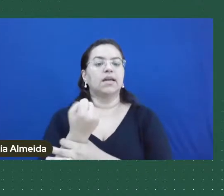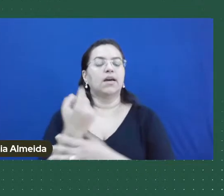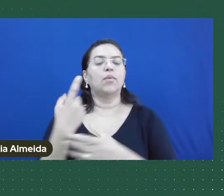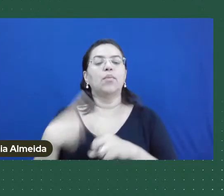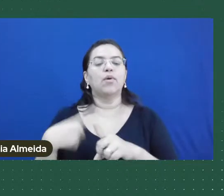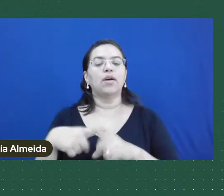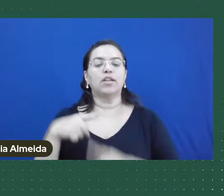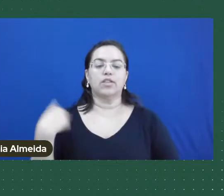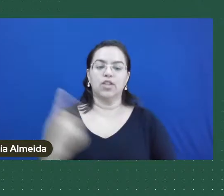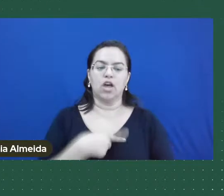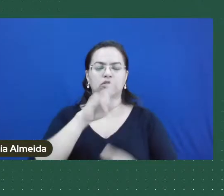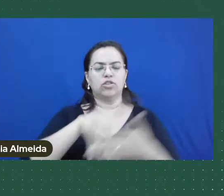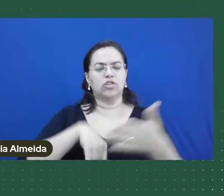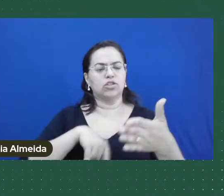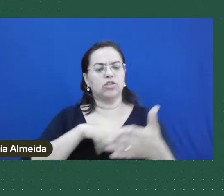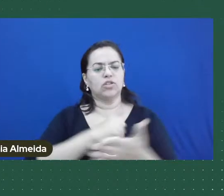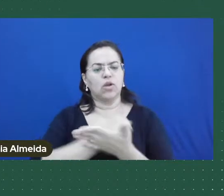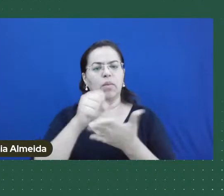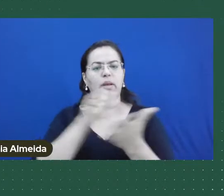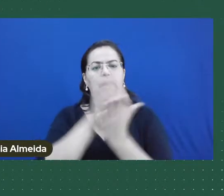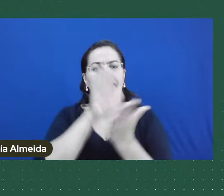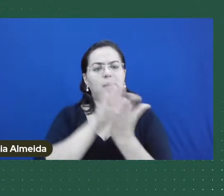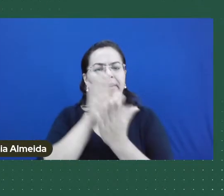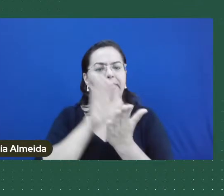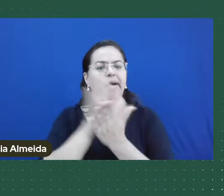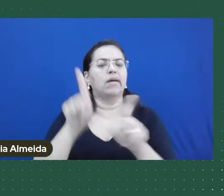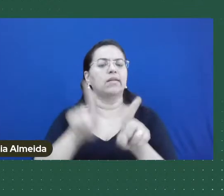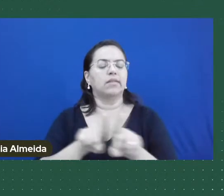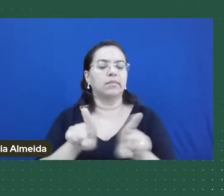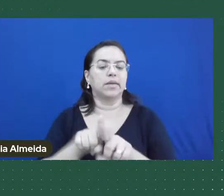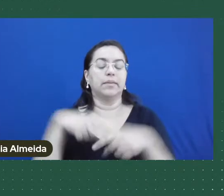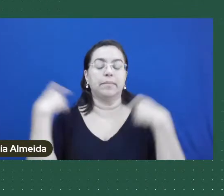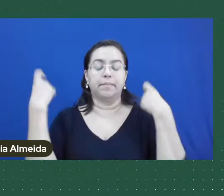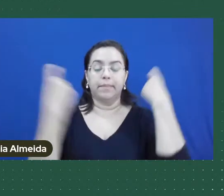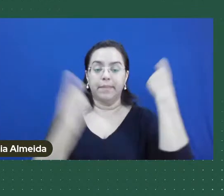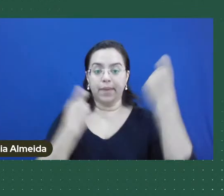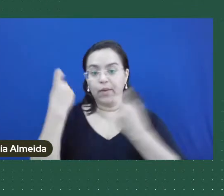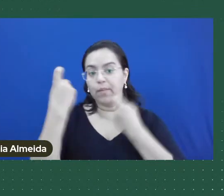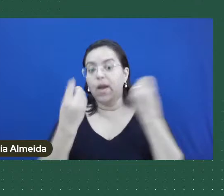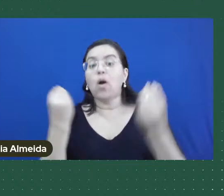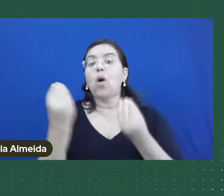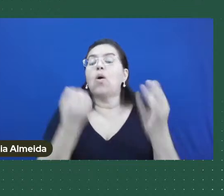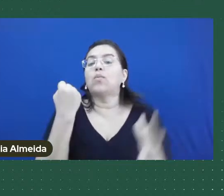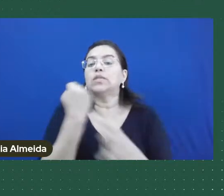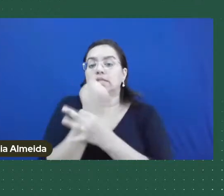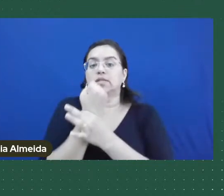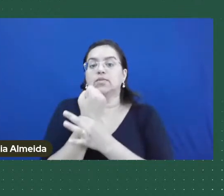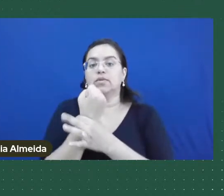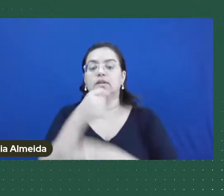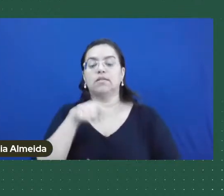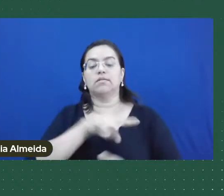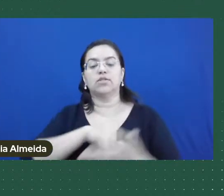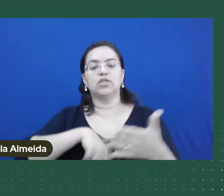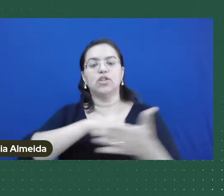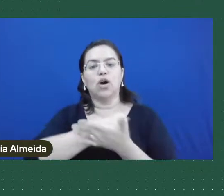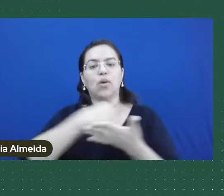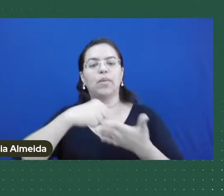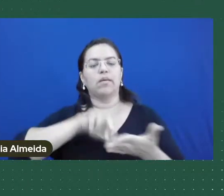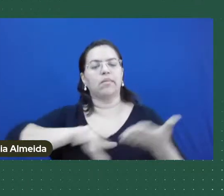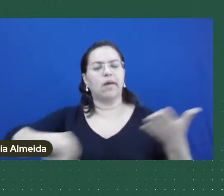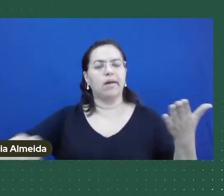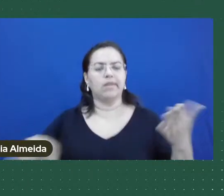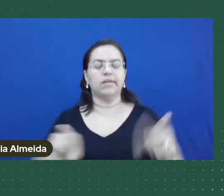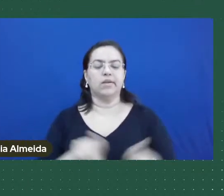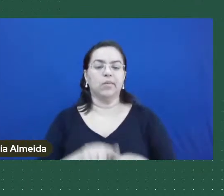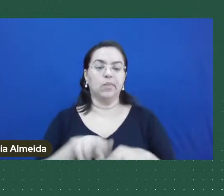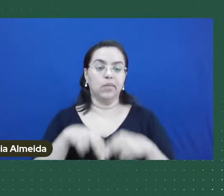muito documento digital e tem que se preocupar também com a segurança. Então, a PROPLAD se coloca à disposição da comissão, da